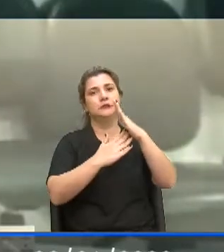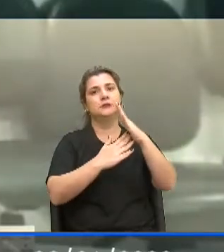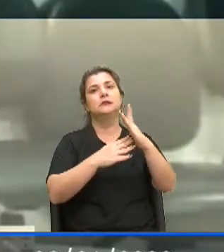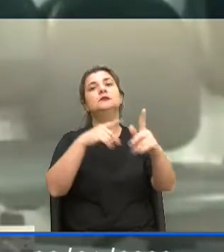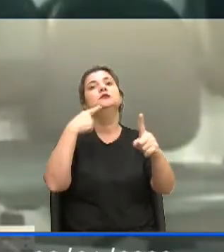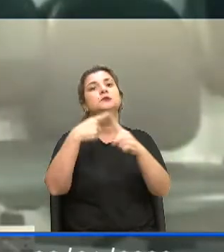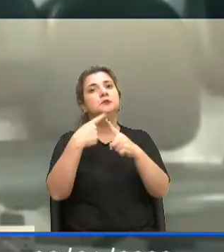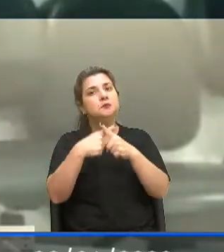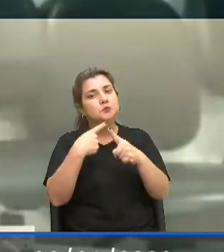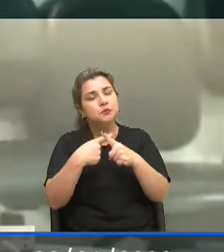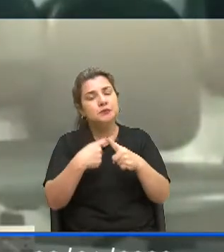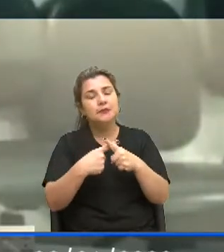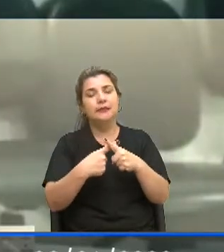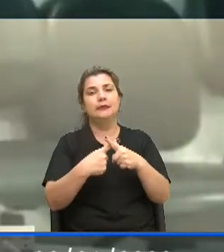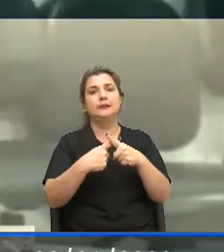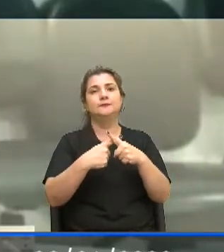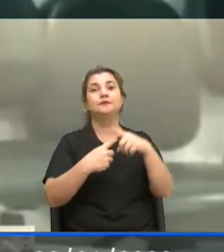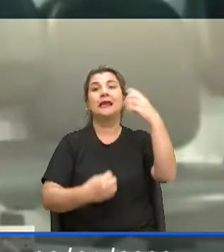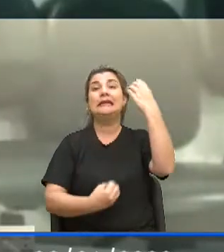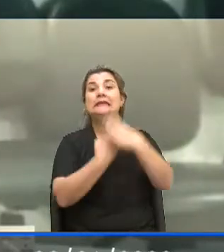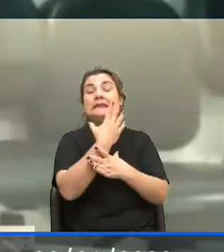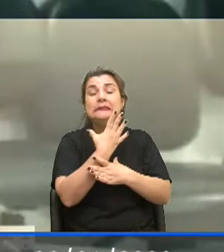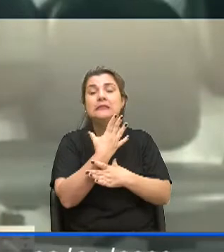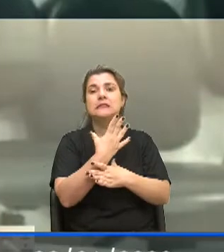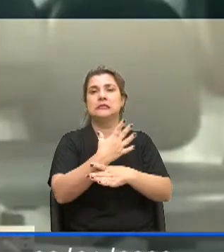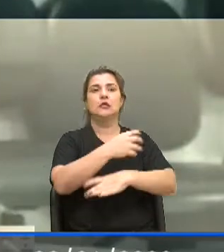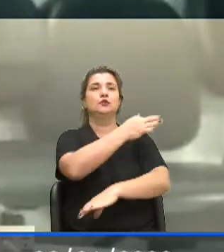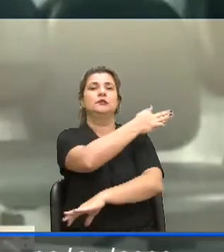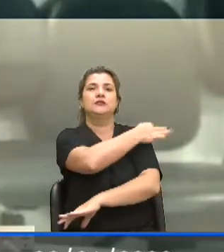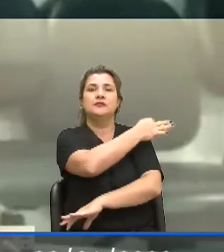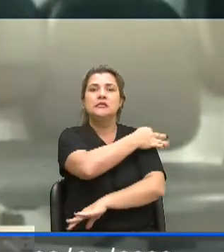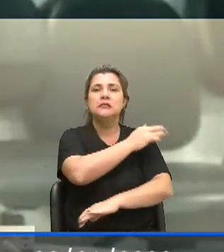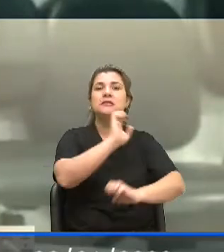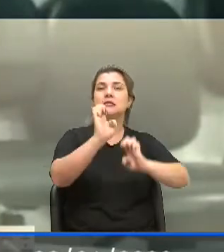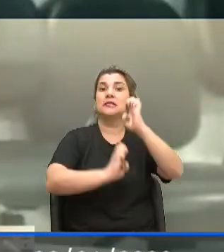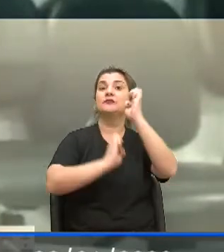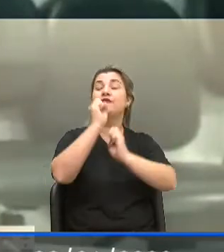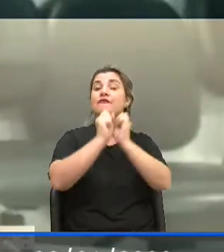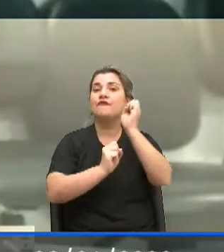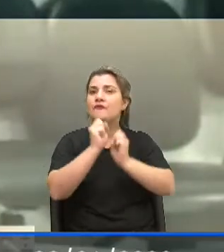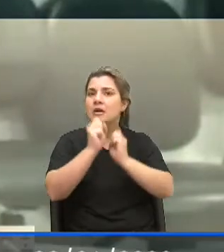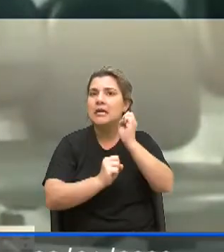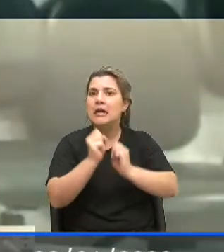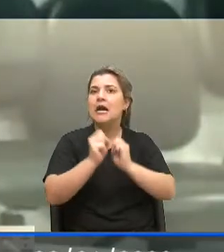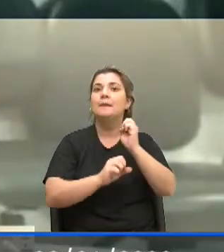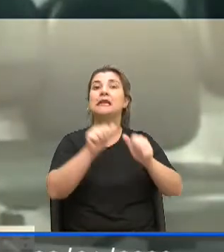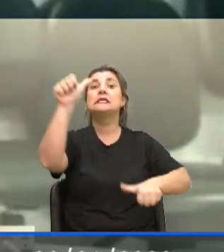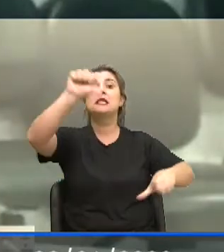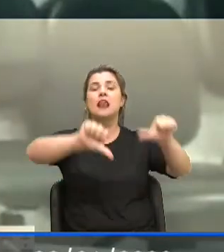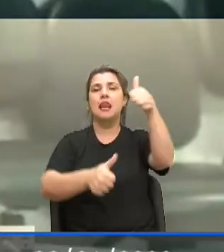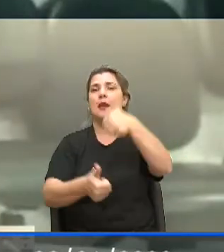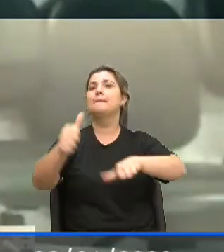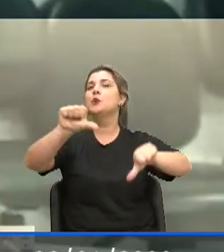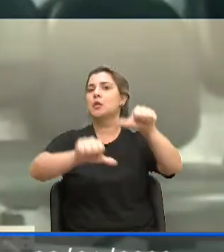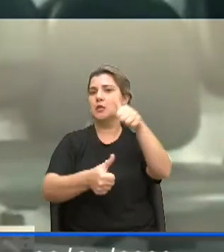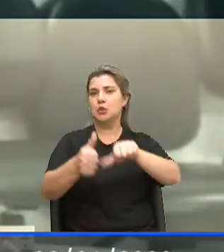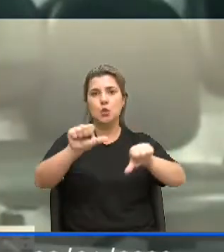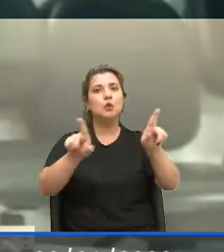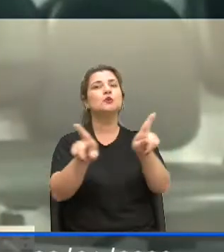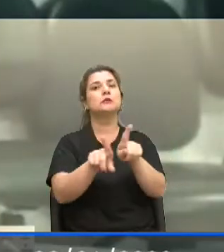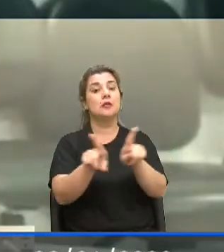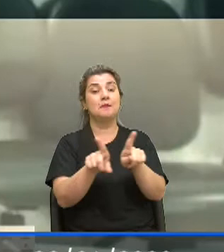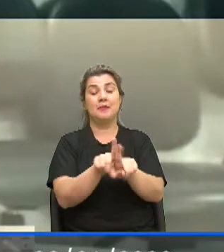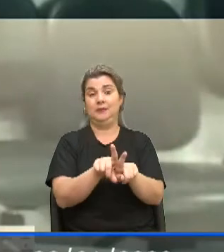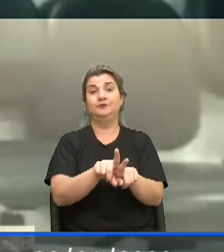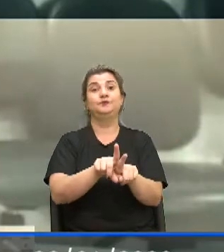produção dessas vacinas nas fábricas desses laboratórios. Normalmente, as vacinas que são utilizadas hoje